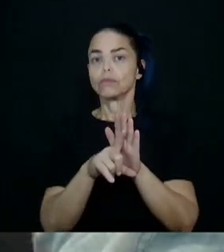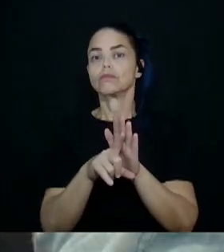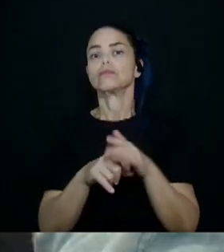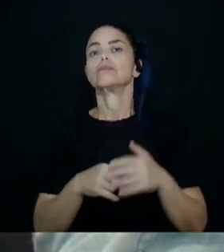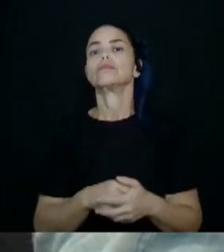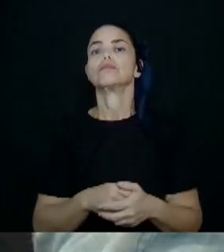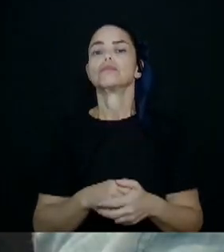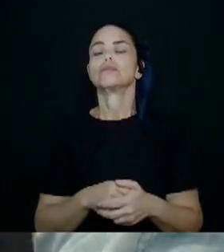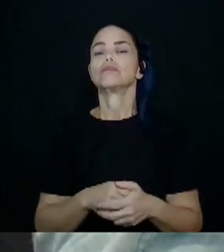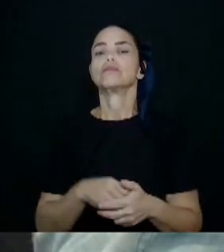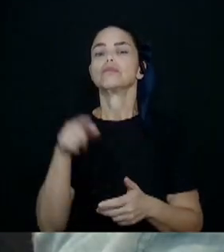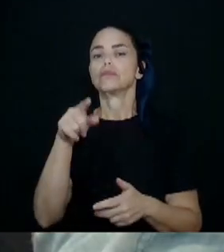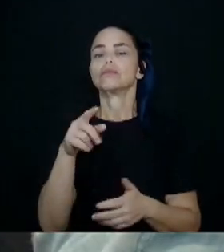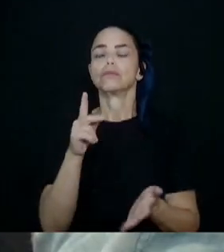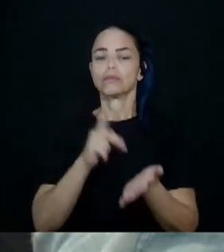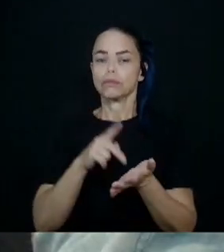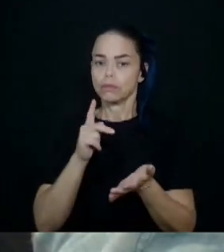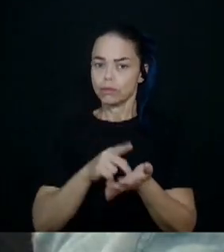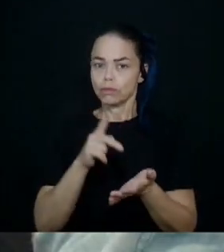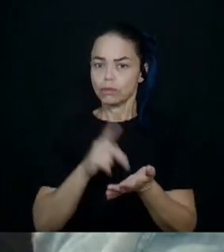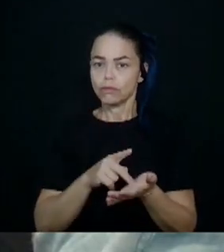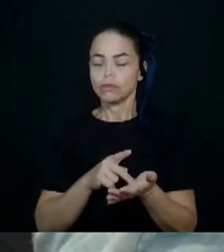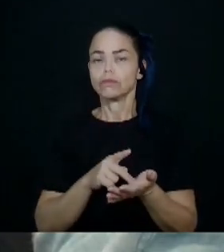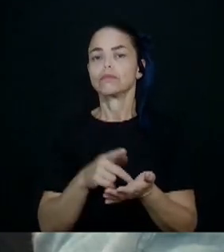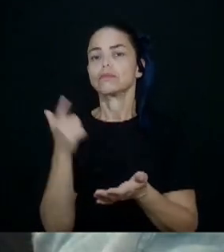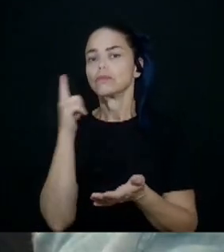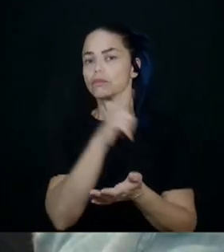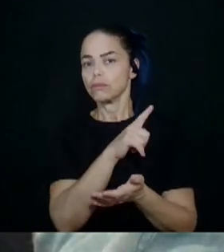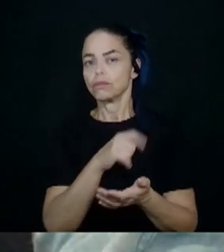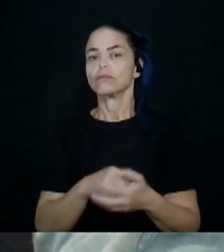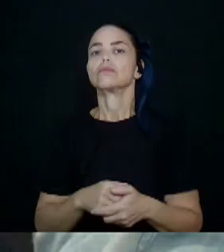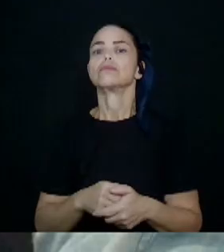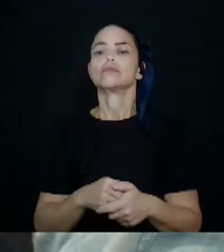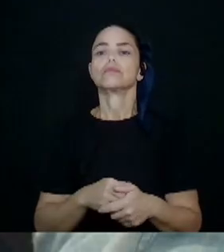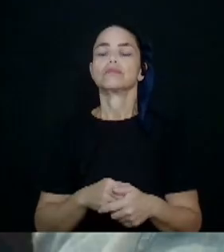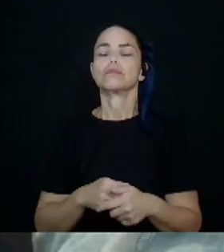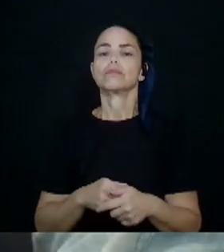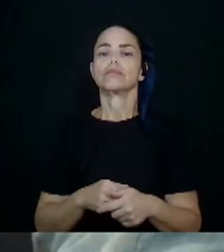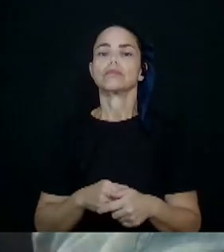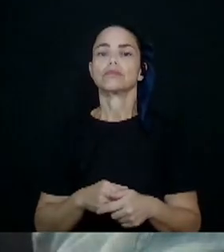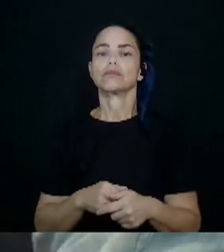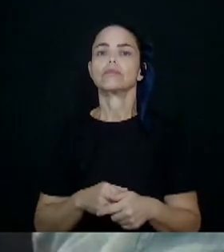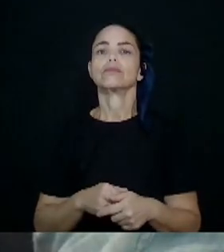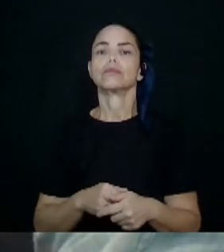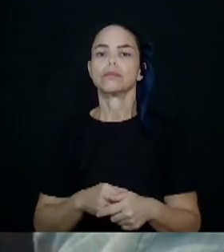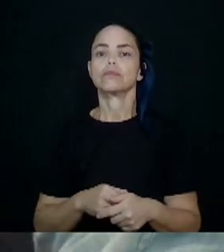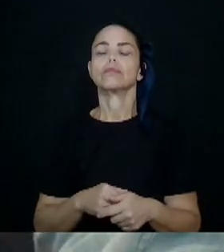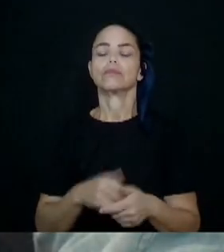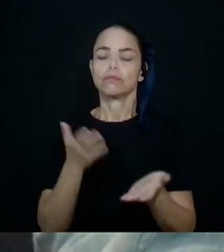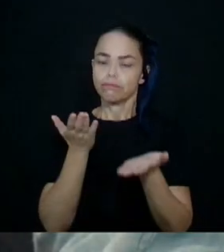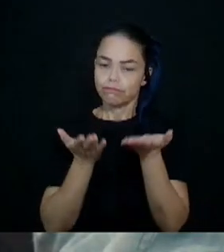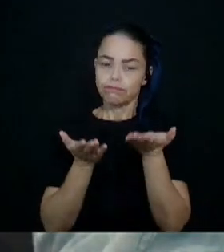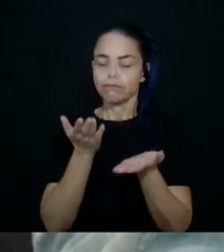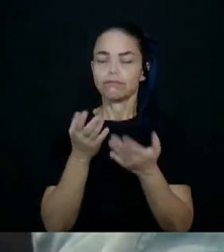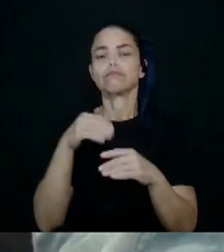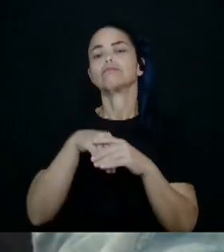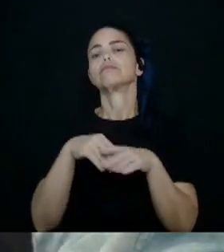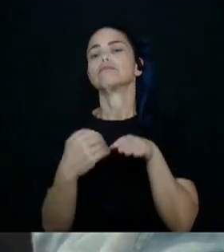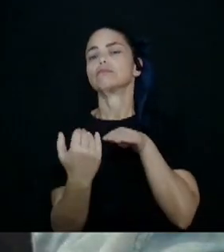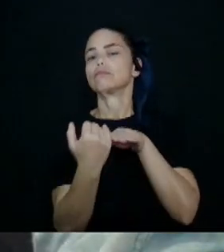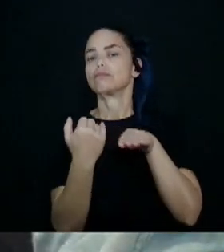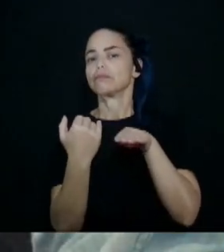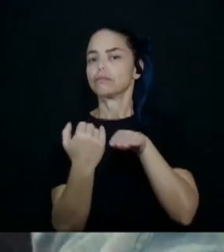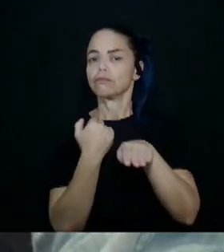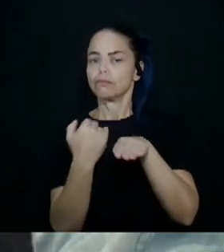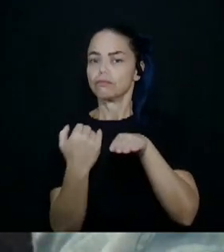Então, que você, de fato, consiga se equilibrar, né? equilibrar dentro do trânsito. Exatamente. O trânsito